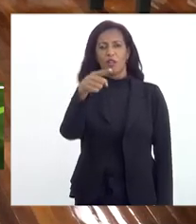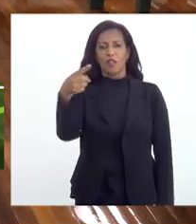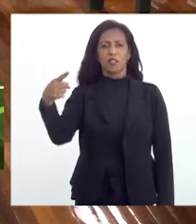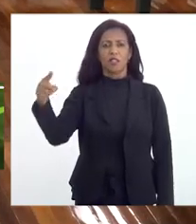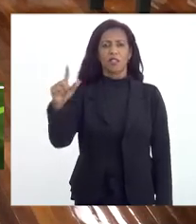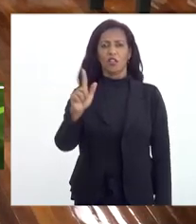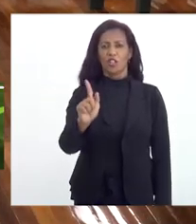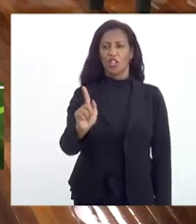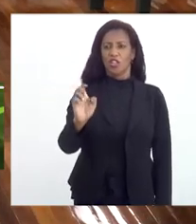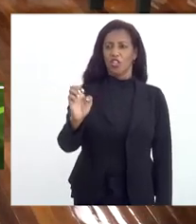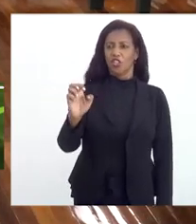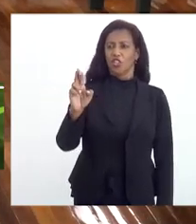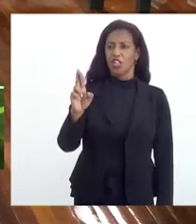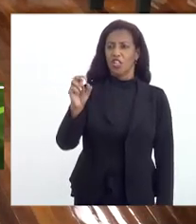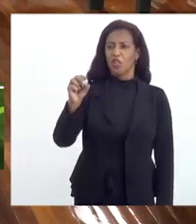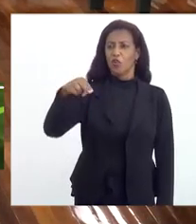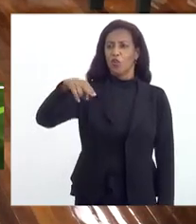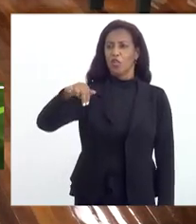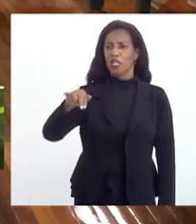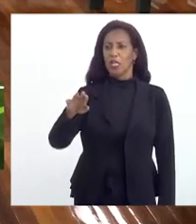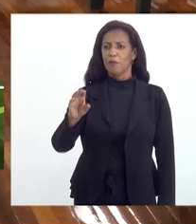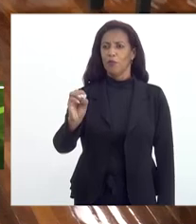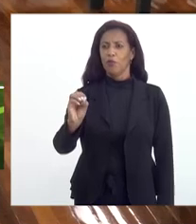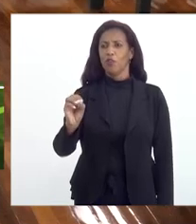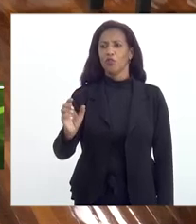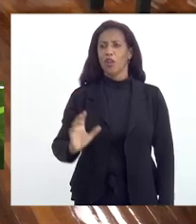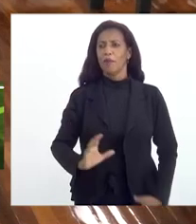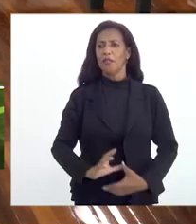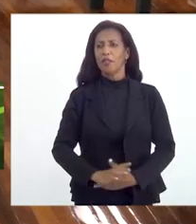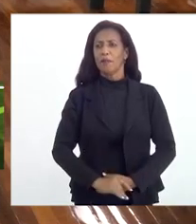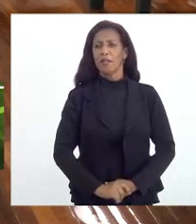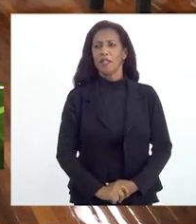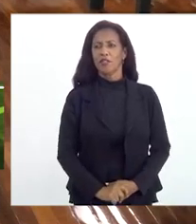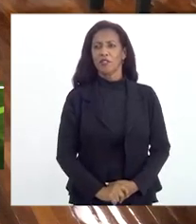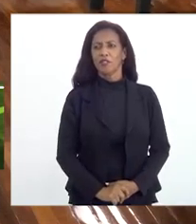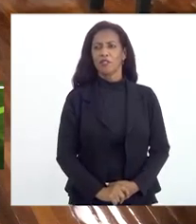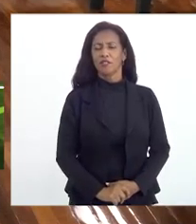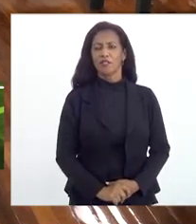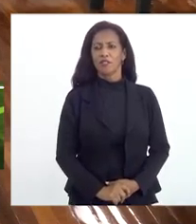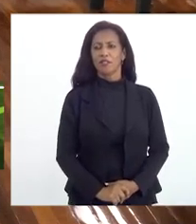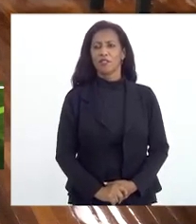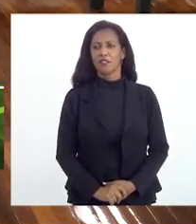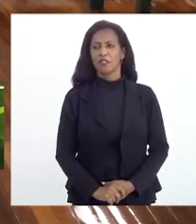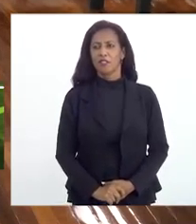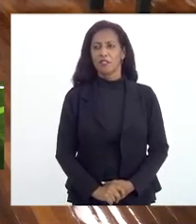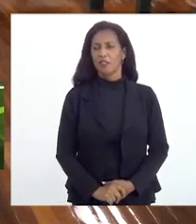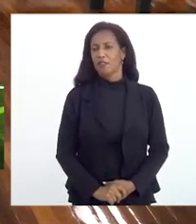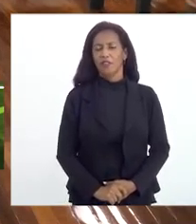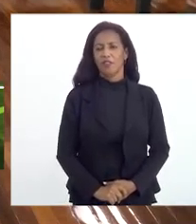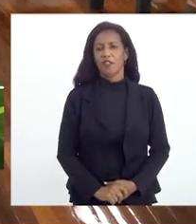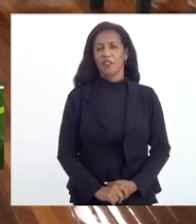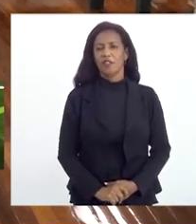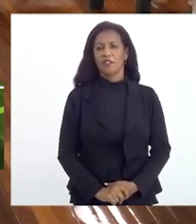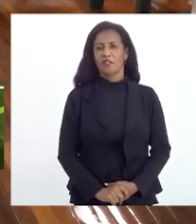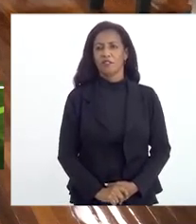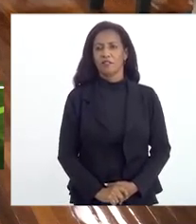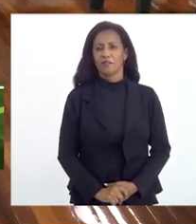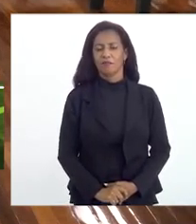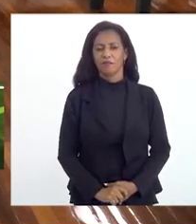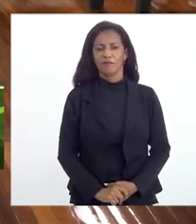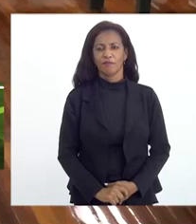Portanto, salve o Xangô. Jerônimo? Hoje? Hoje? Eu não. Eu estou perguntando a vossa excelência.